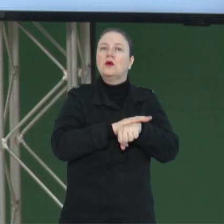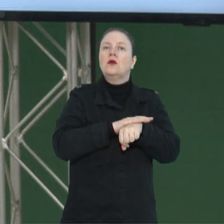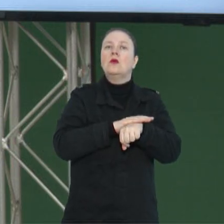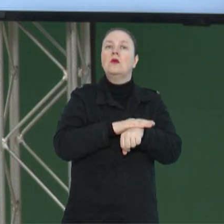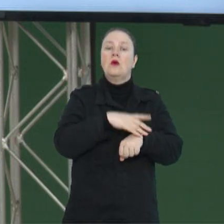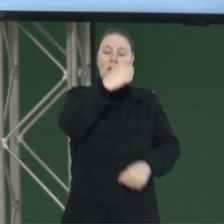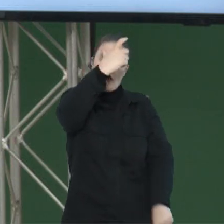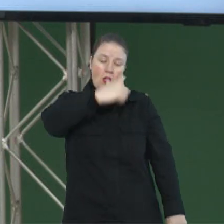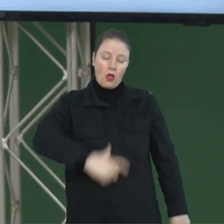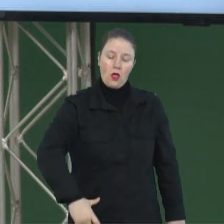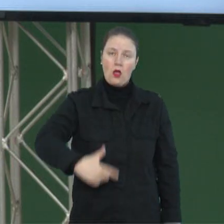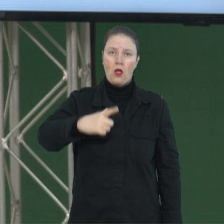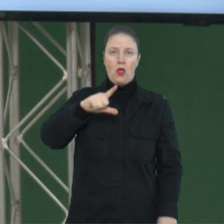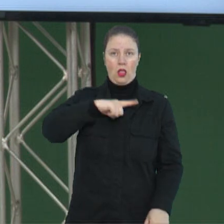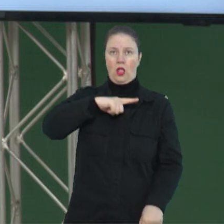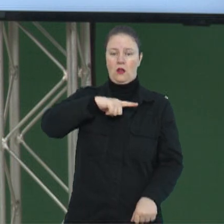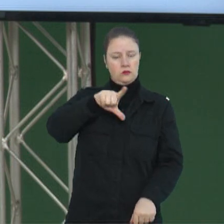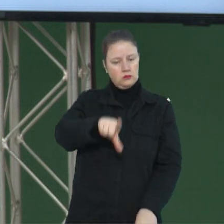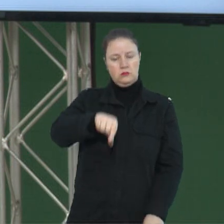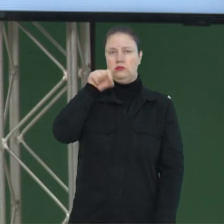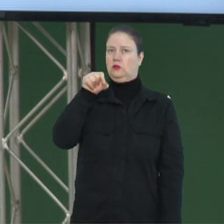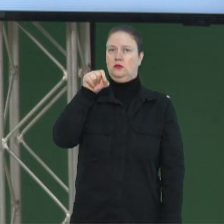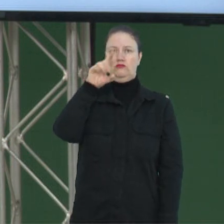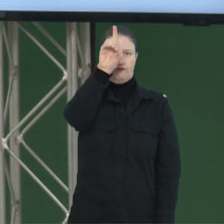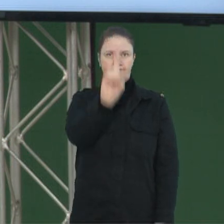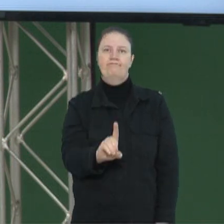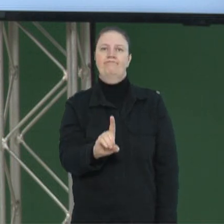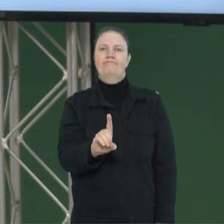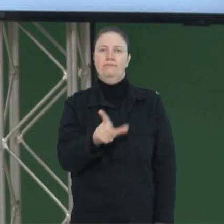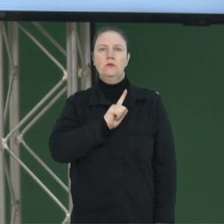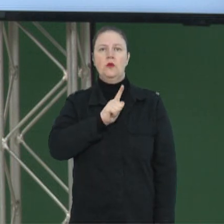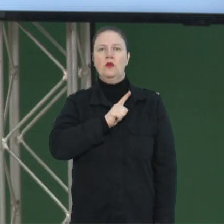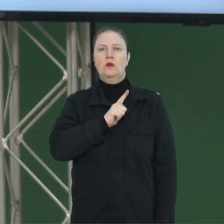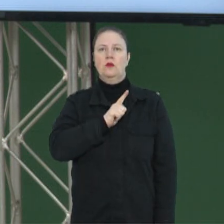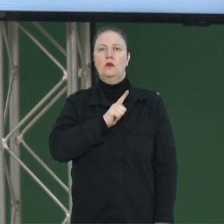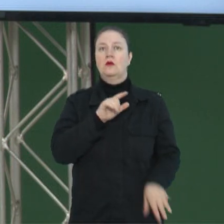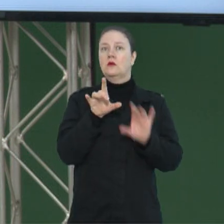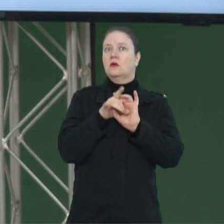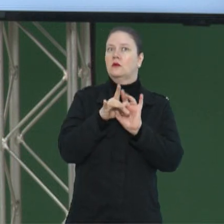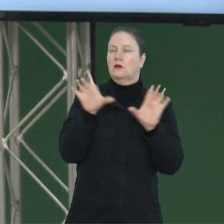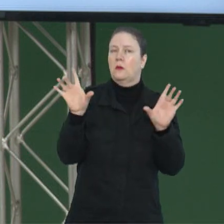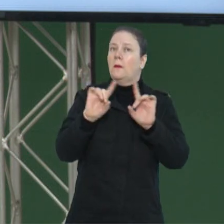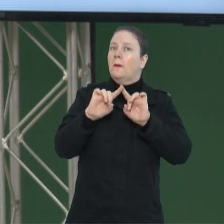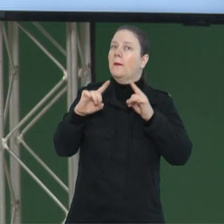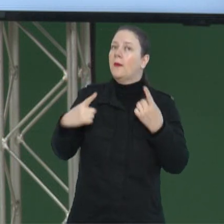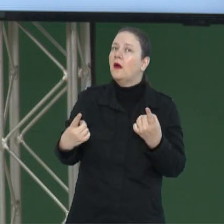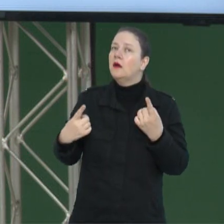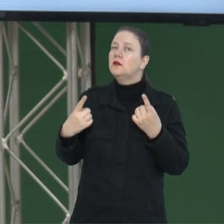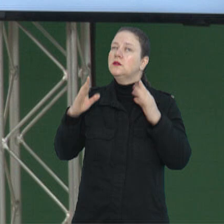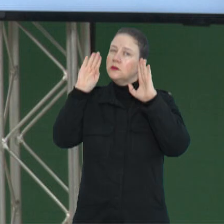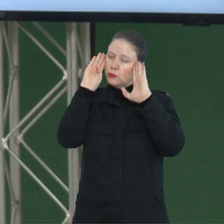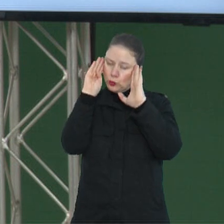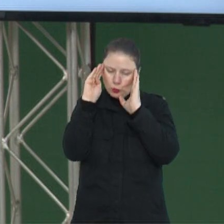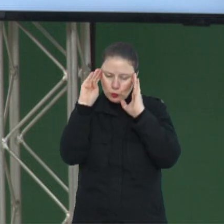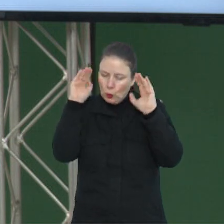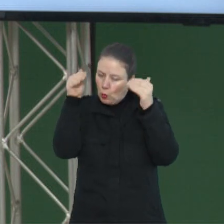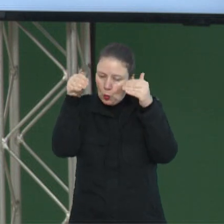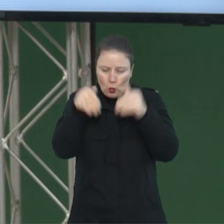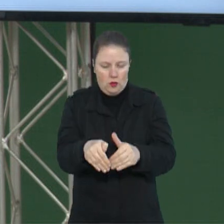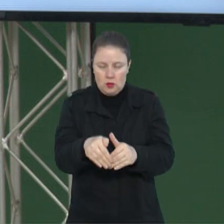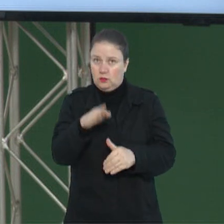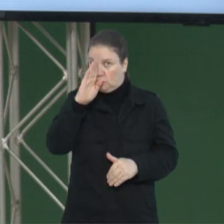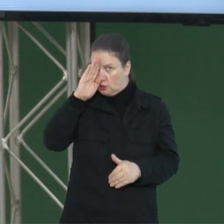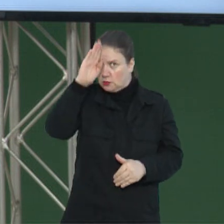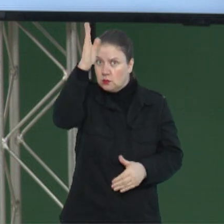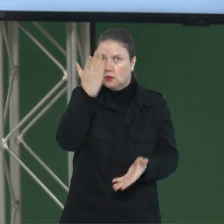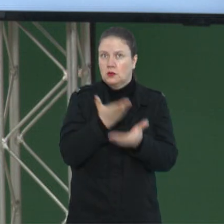escolha, aí tem liberdade. Tá? Só que aqui tem uma questão muito importante, e aqui o foco, né, principal da nossa